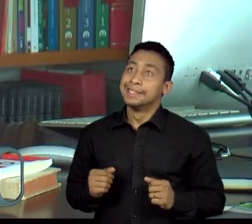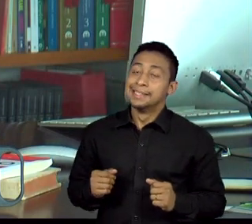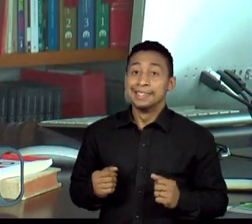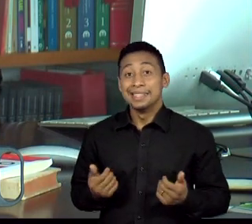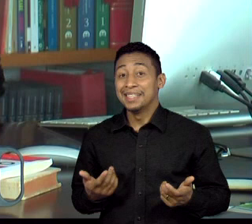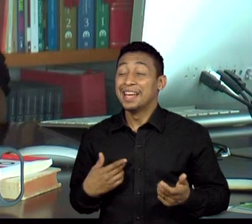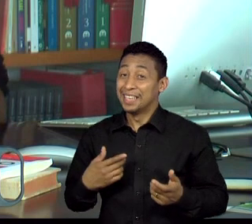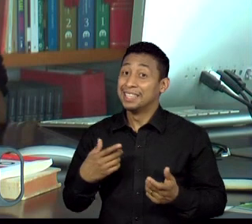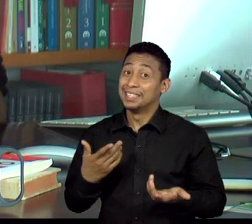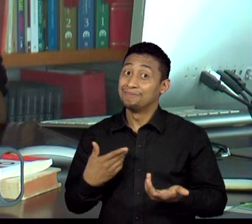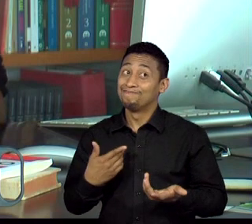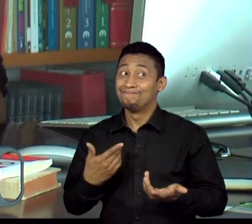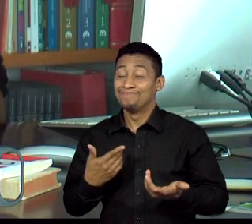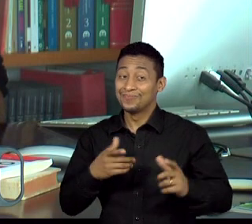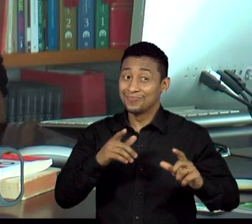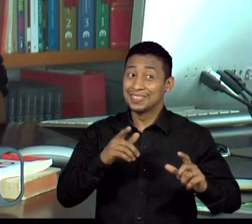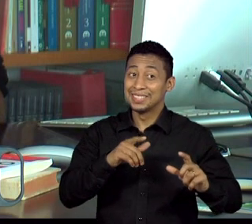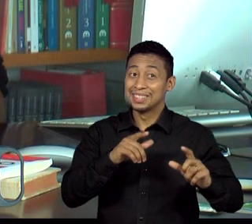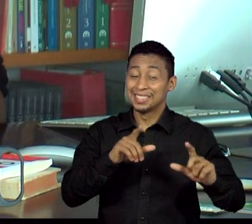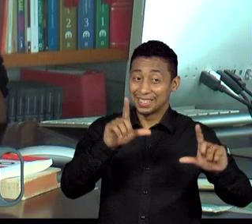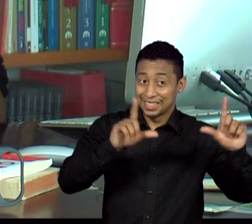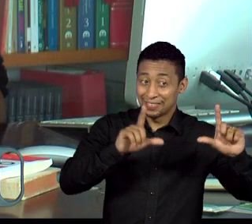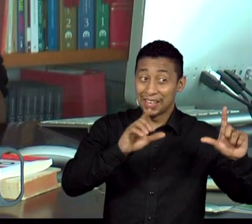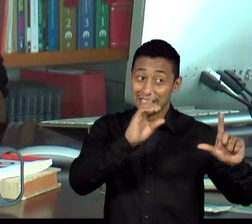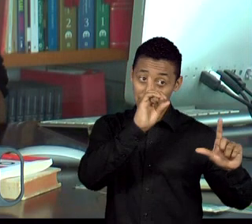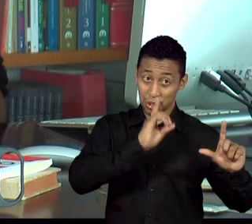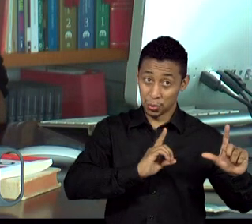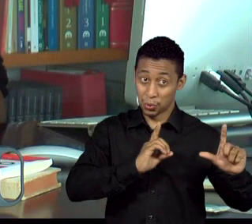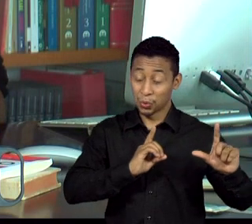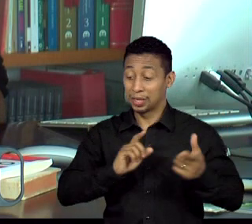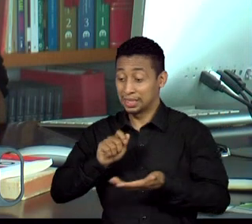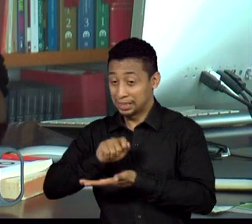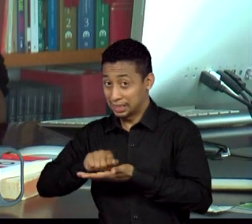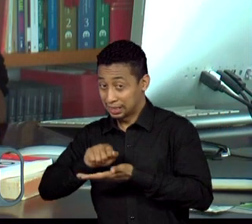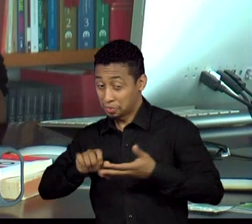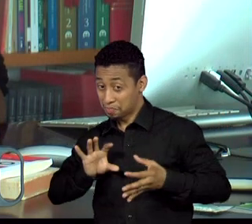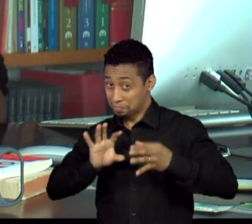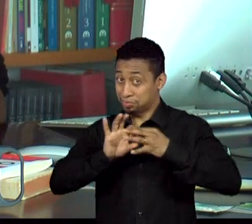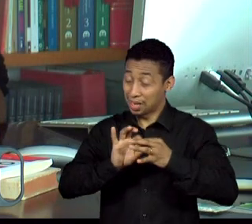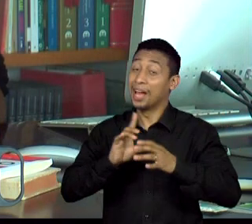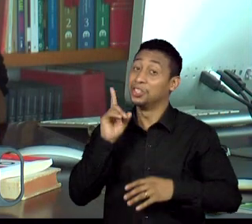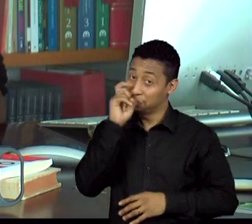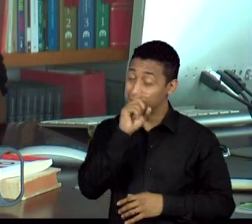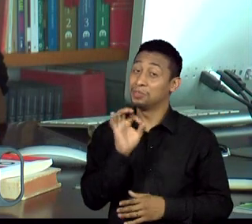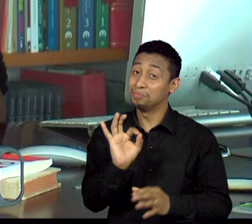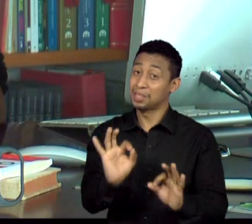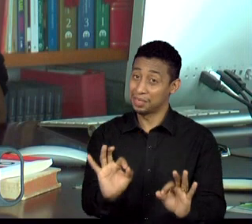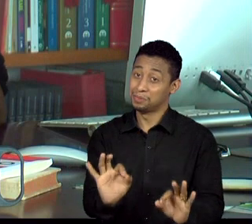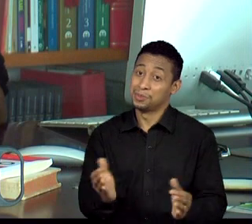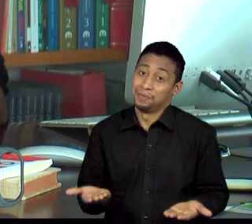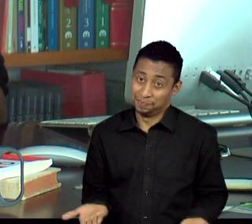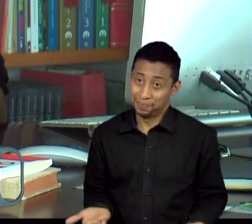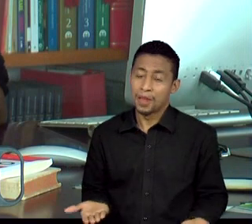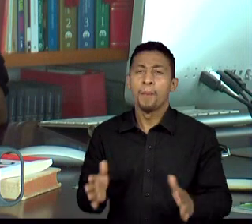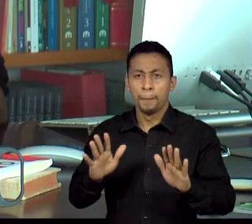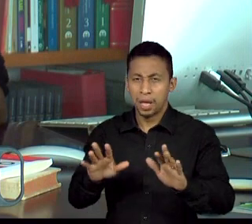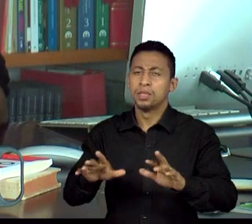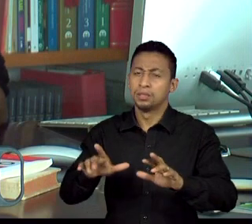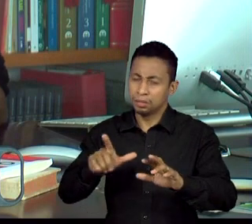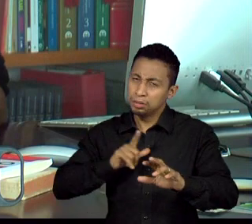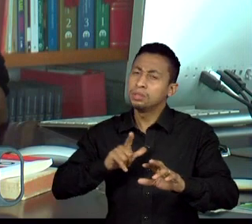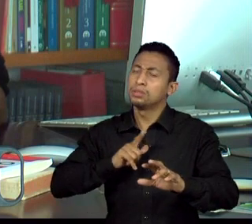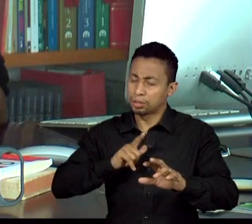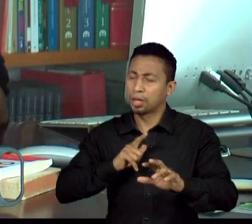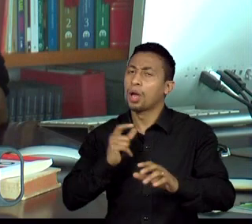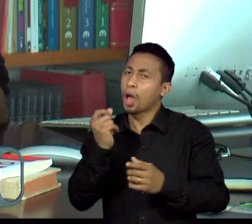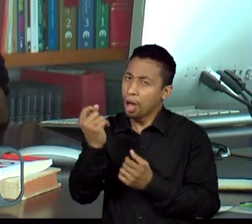tão comum quanto a gente imagina os diretores-autores. Realmente há vários diretores, mas há vários diretores,